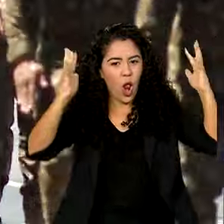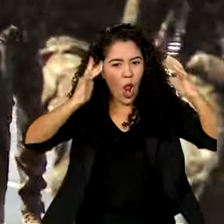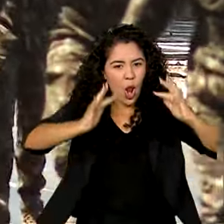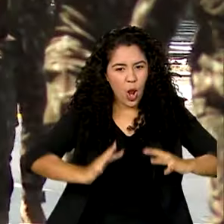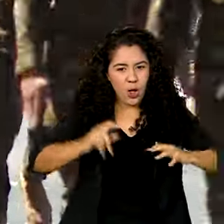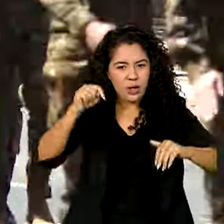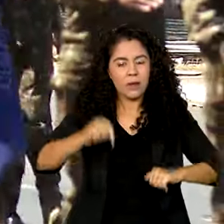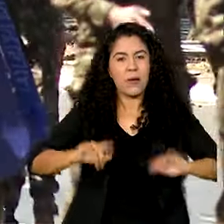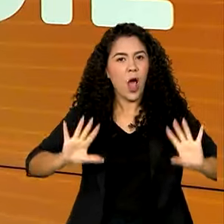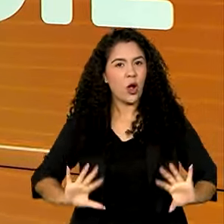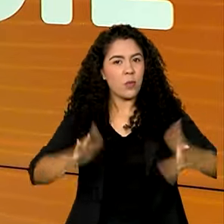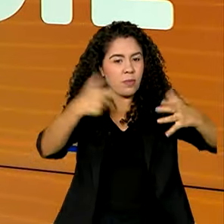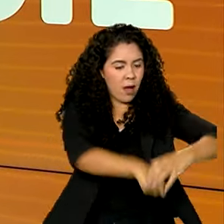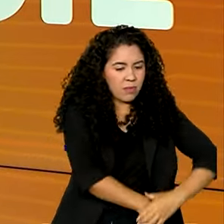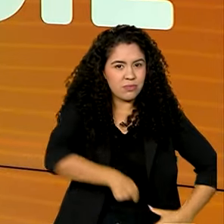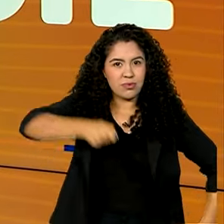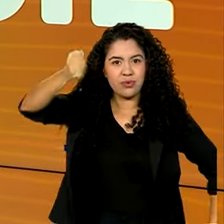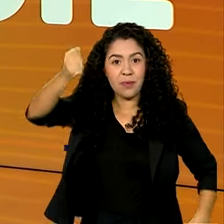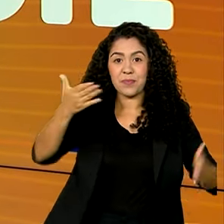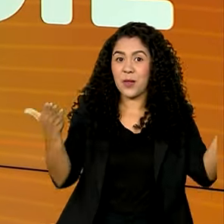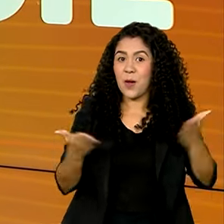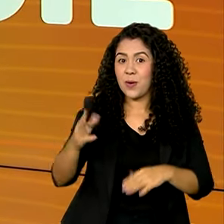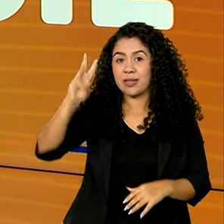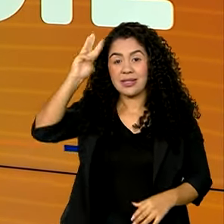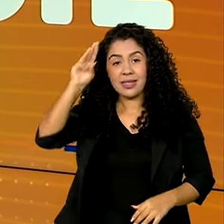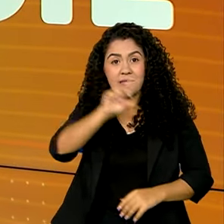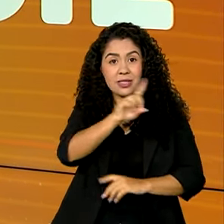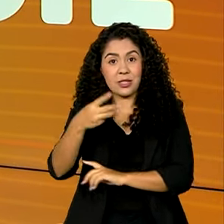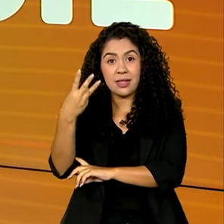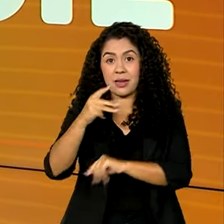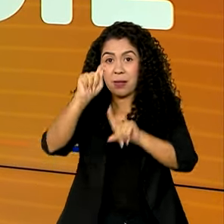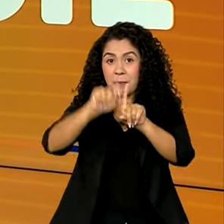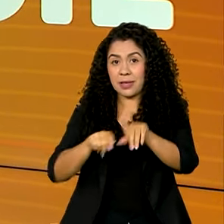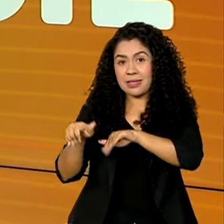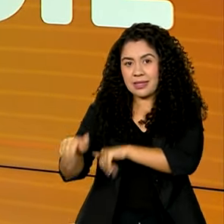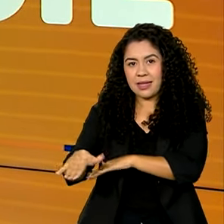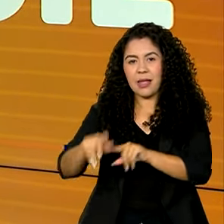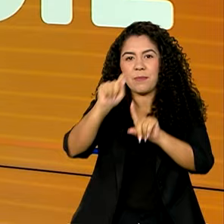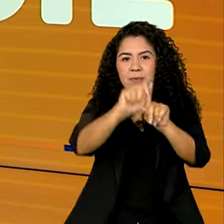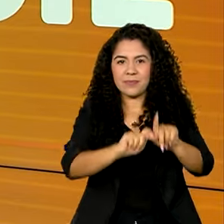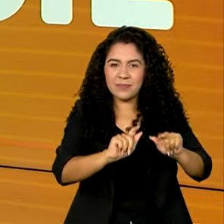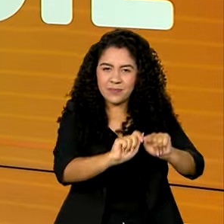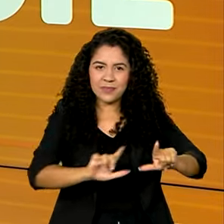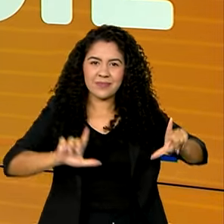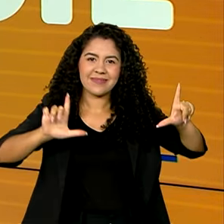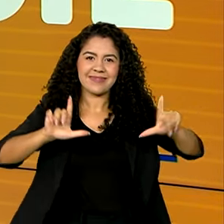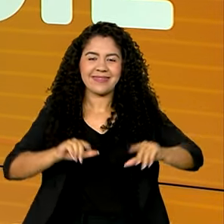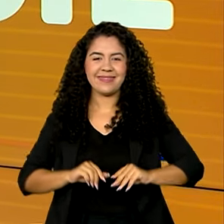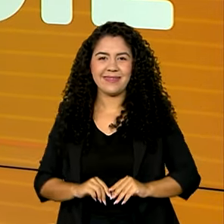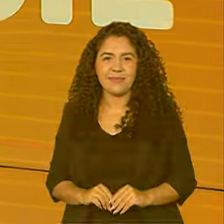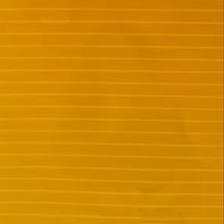comemorações da independência. Terça-feira, 3 de setembro, o Brasil em Dia começa agora.